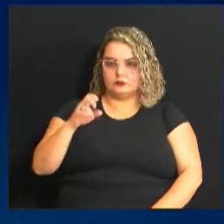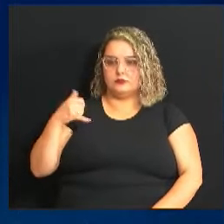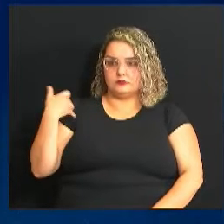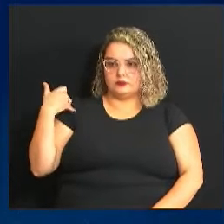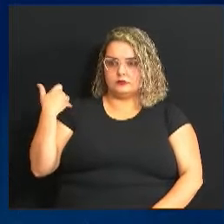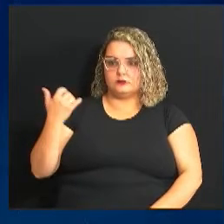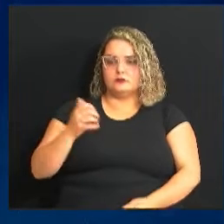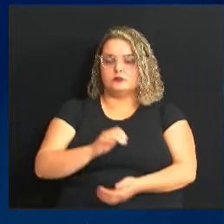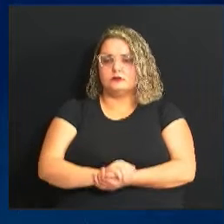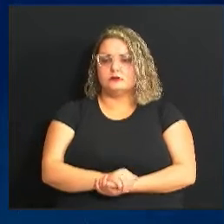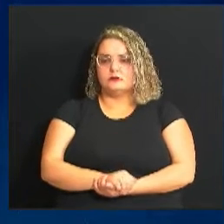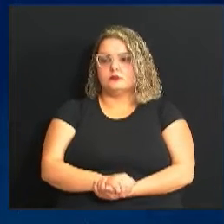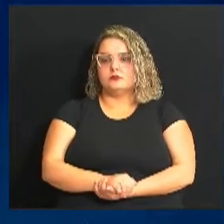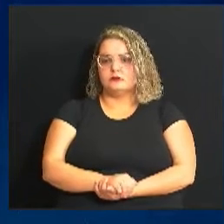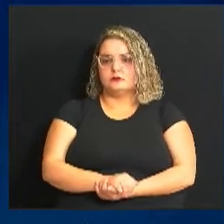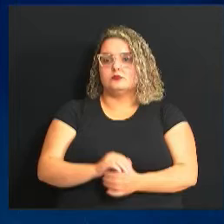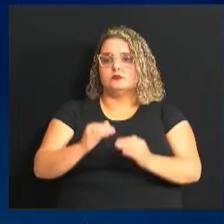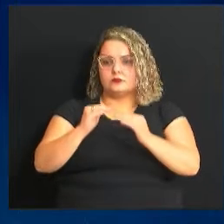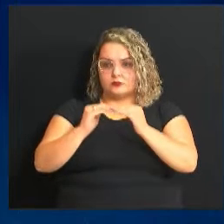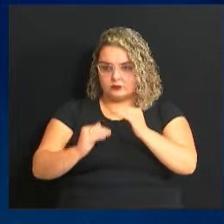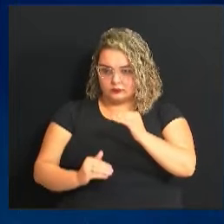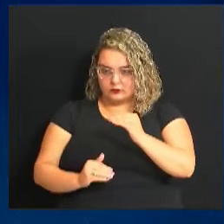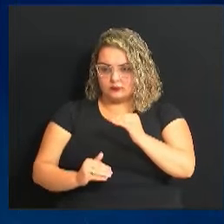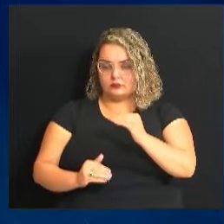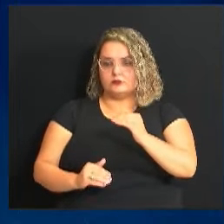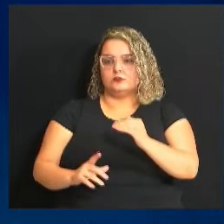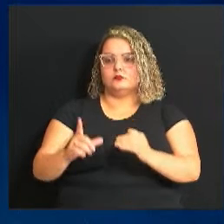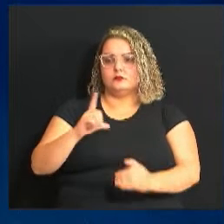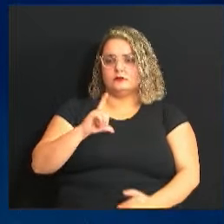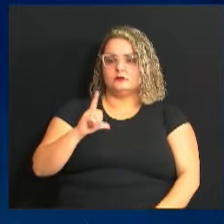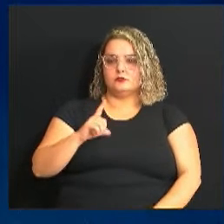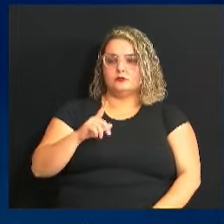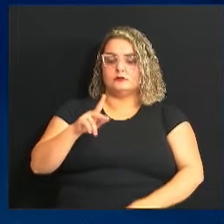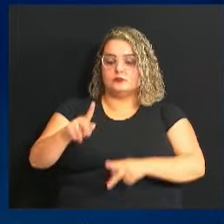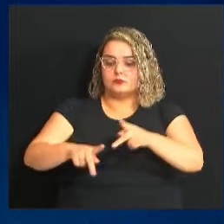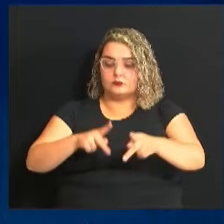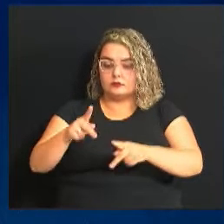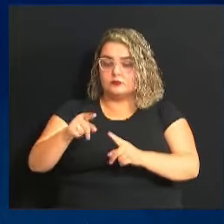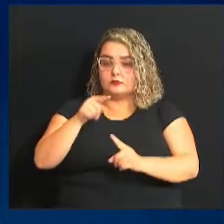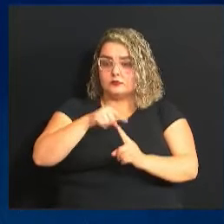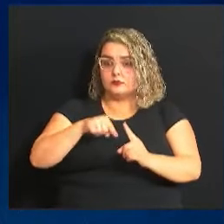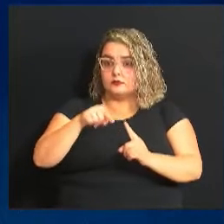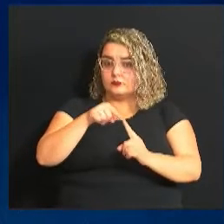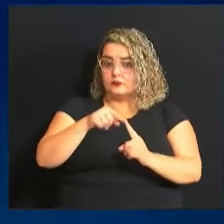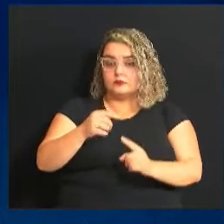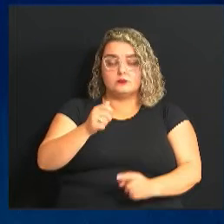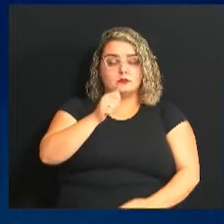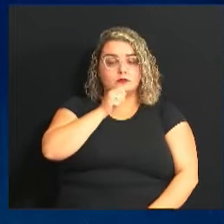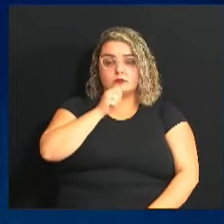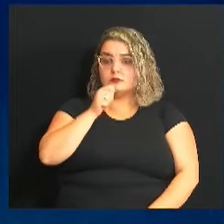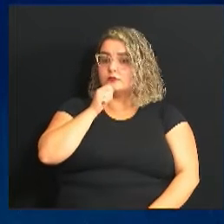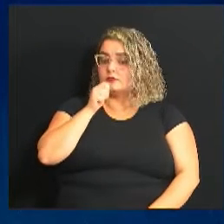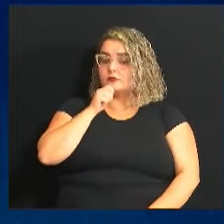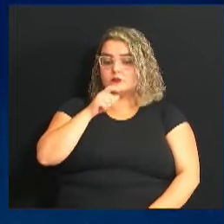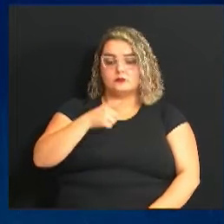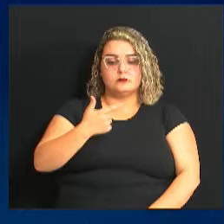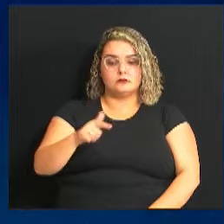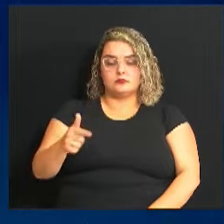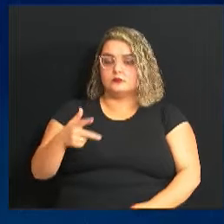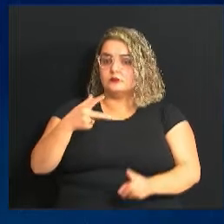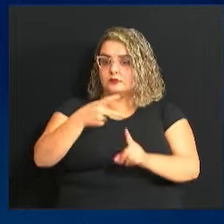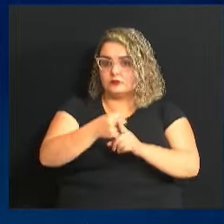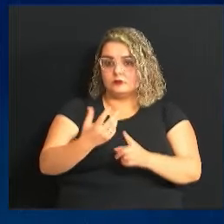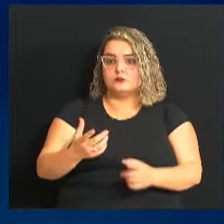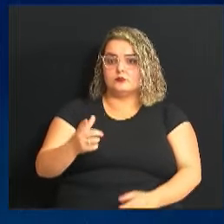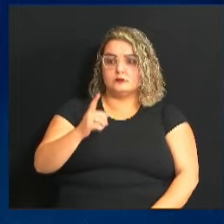Então, abaixo dessa idade, a gente tem a população-alvo, mas ainda não tem a liberação da vacina, e a gente tem essa